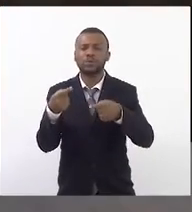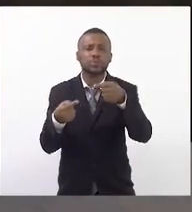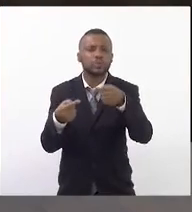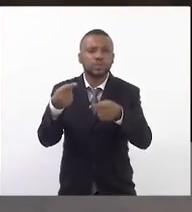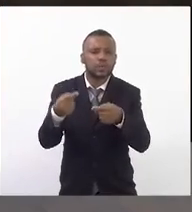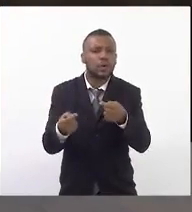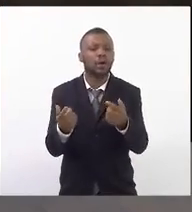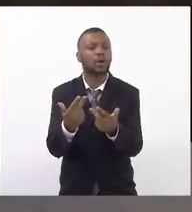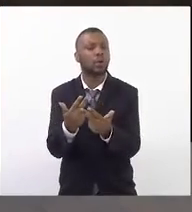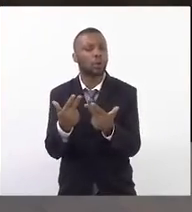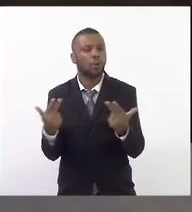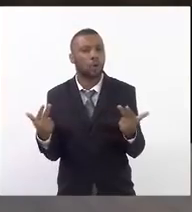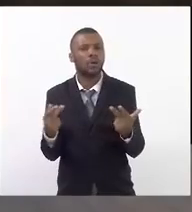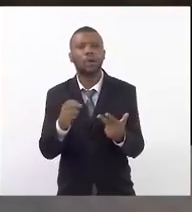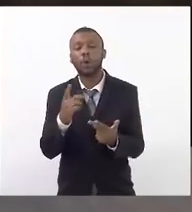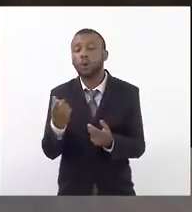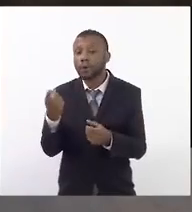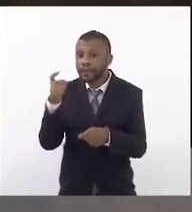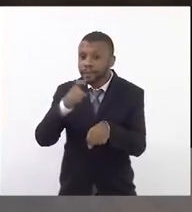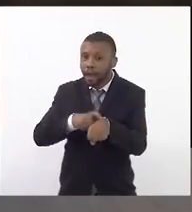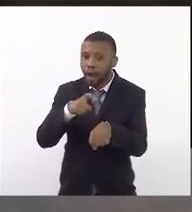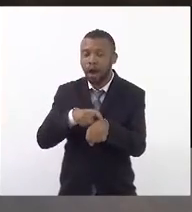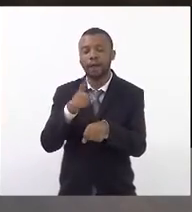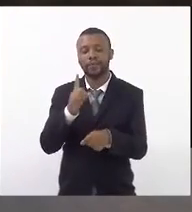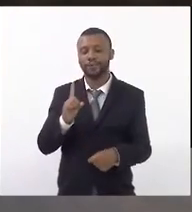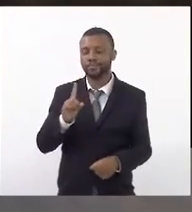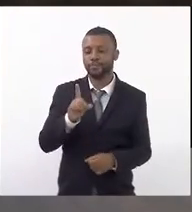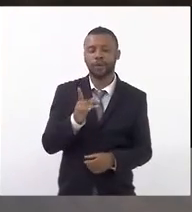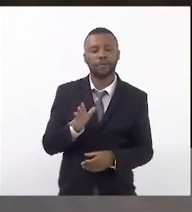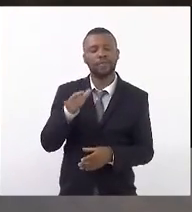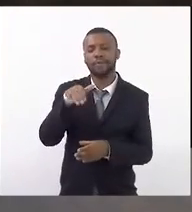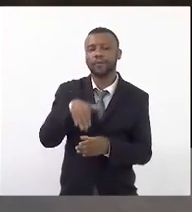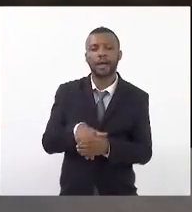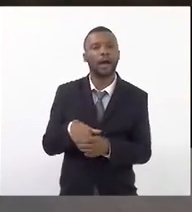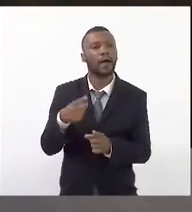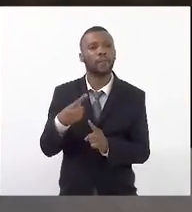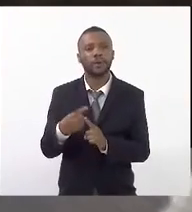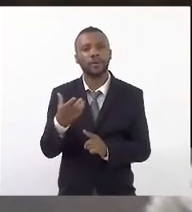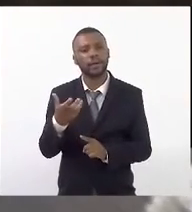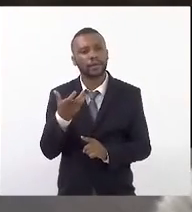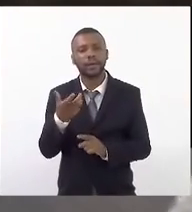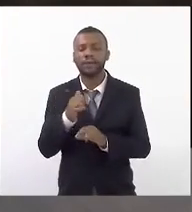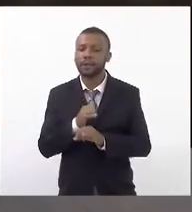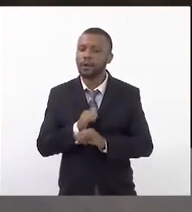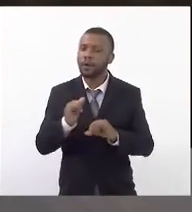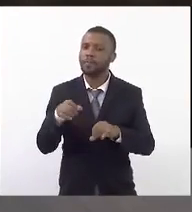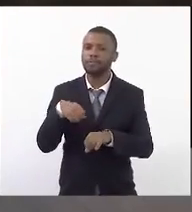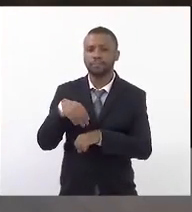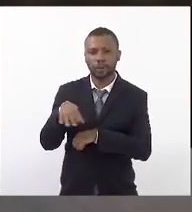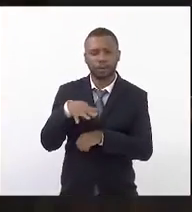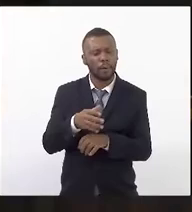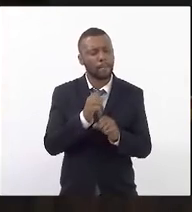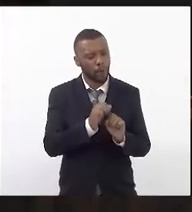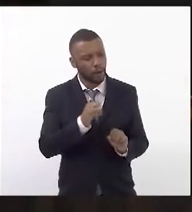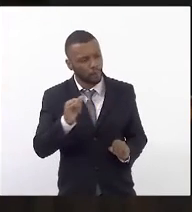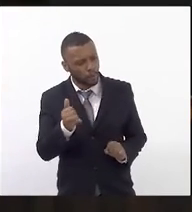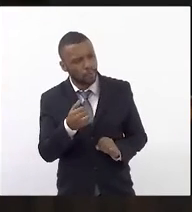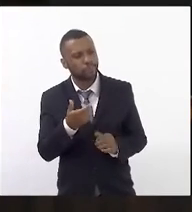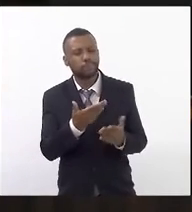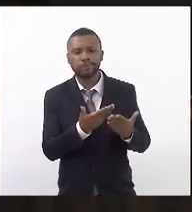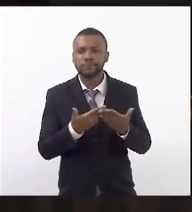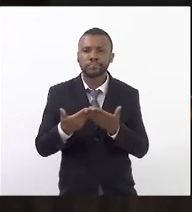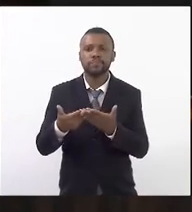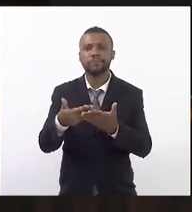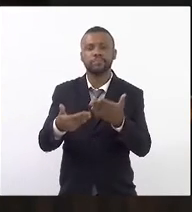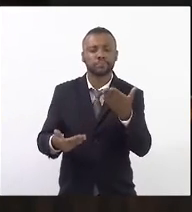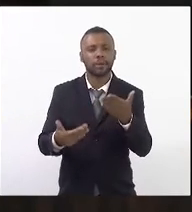discussão, ou se na hora da votação... Porque eu queria aqui dar um pode recado para a bancada. Vossa Excelência, pode fazer um encaminhamento. As